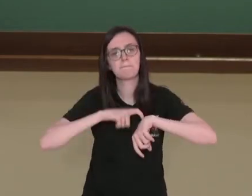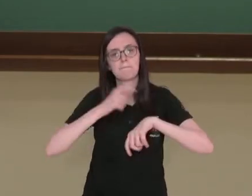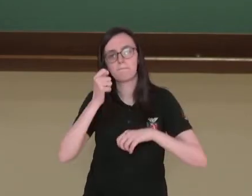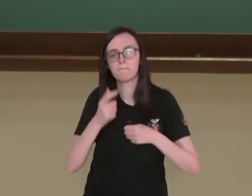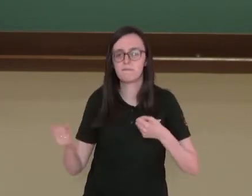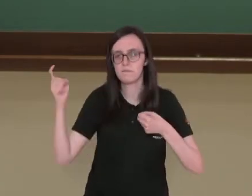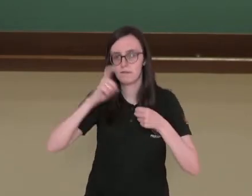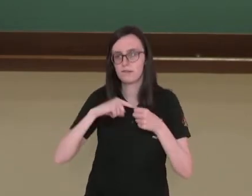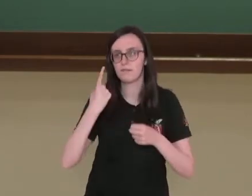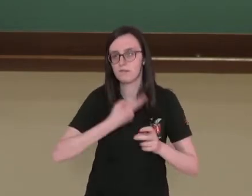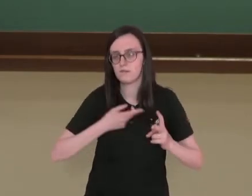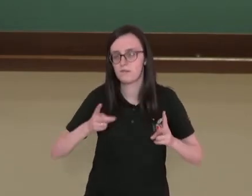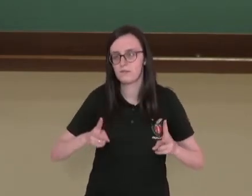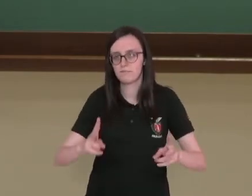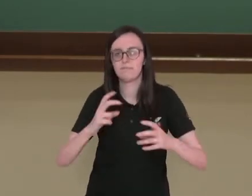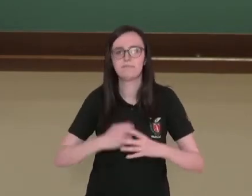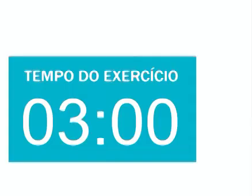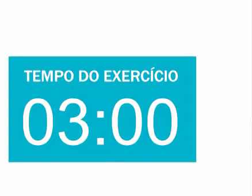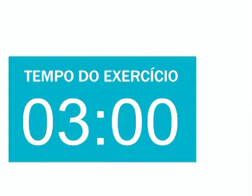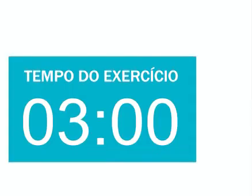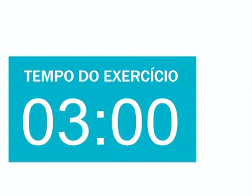já volto pra gente continuar.